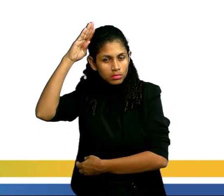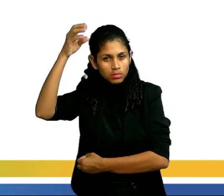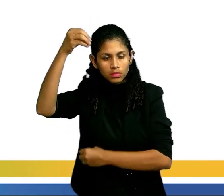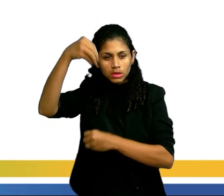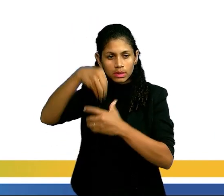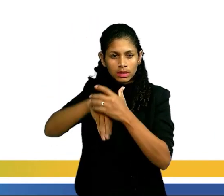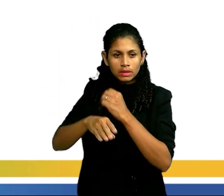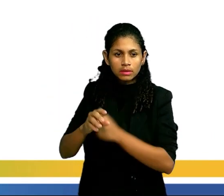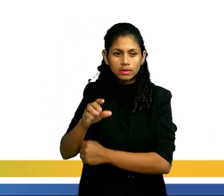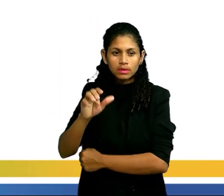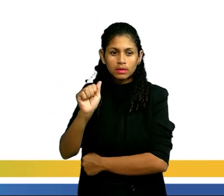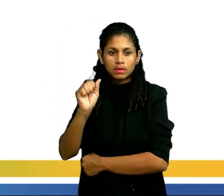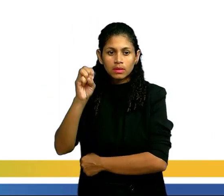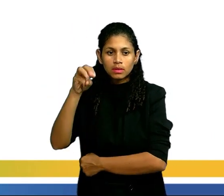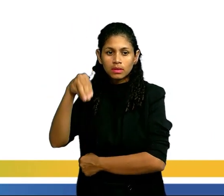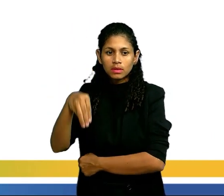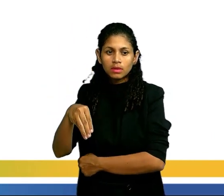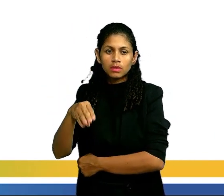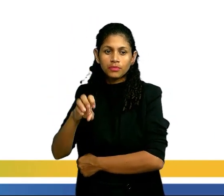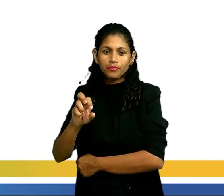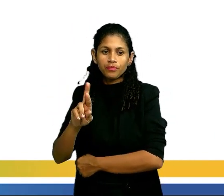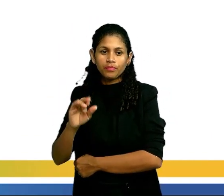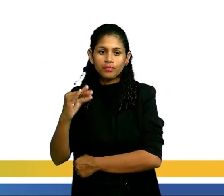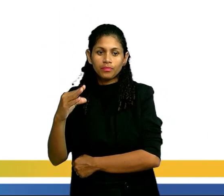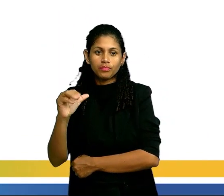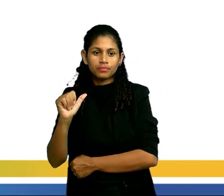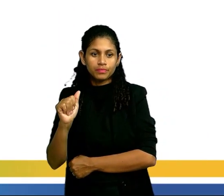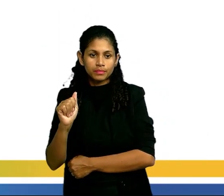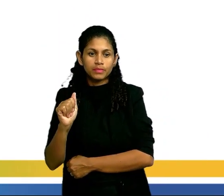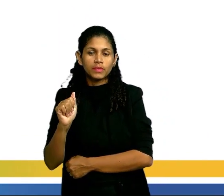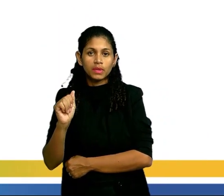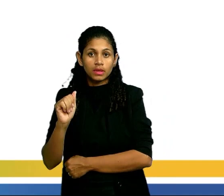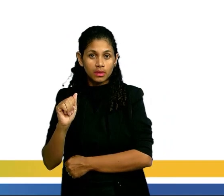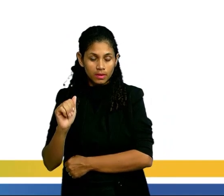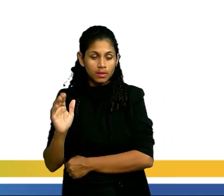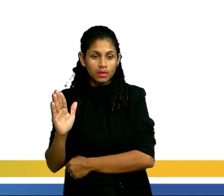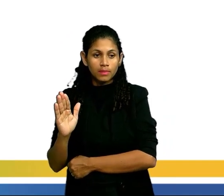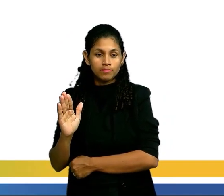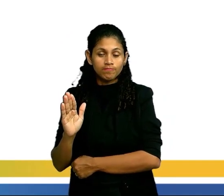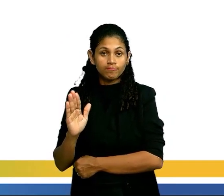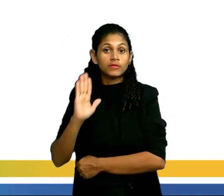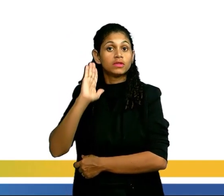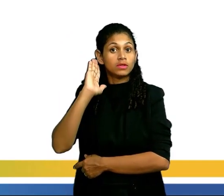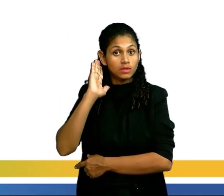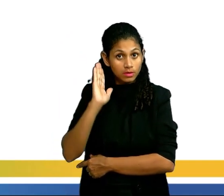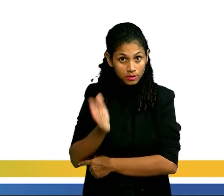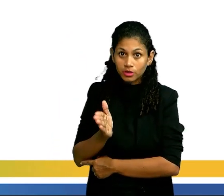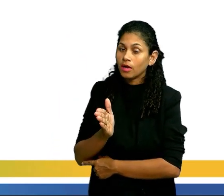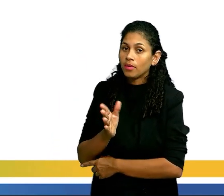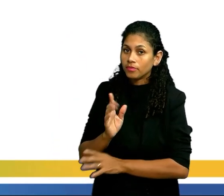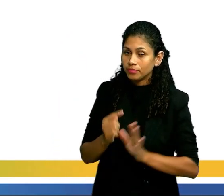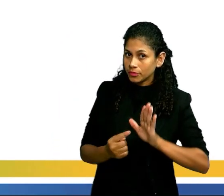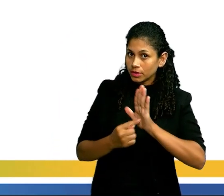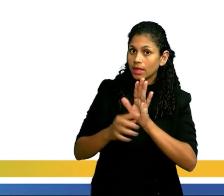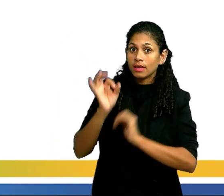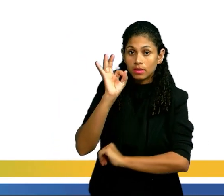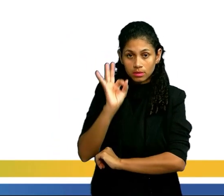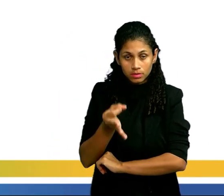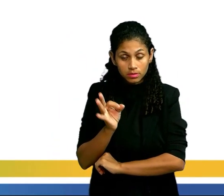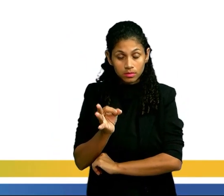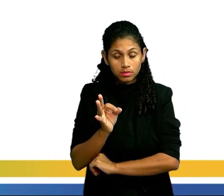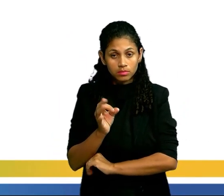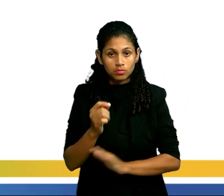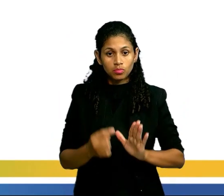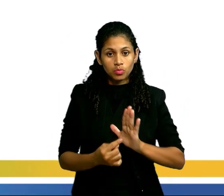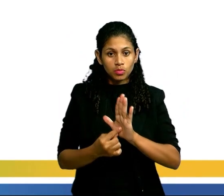Então, nessa alternativa, que eu já vou logo dar um spoiler, é o nosso gabarito, a gente nota que o presidente dos Estados